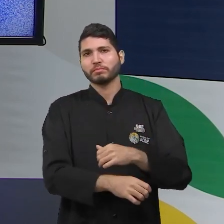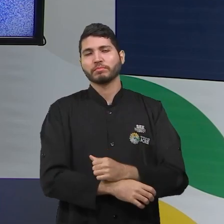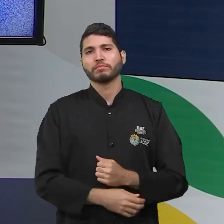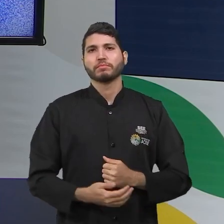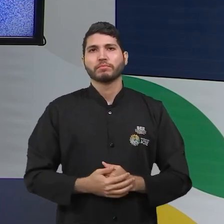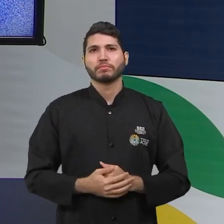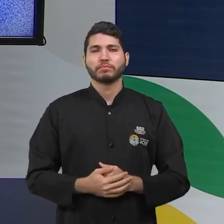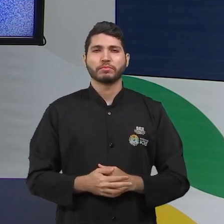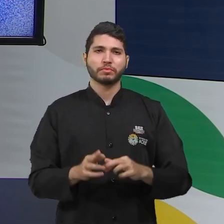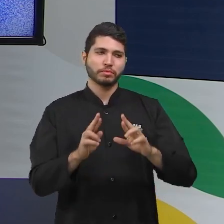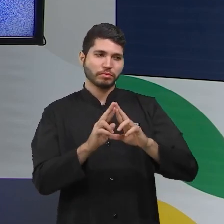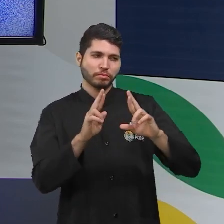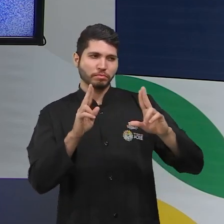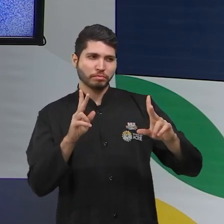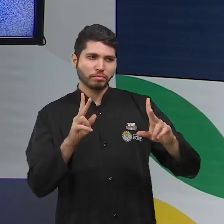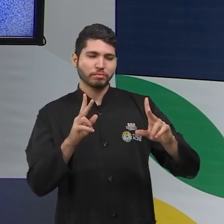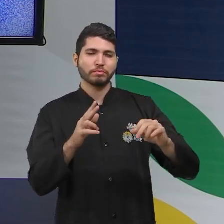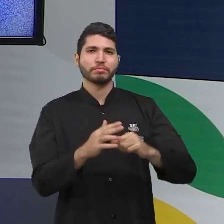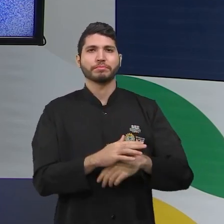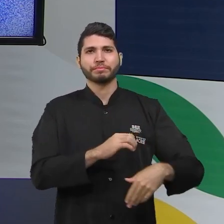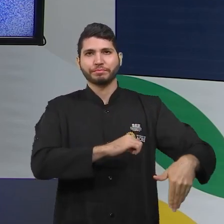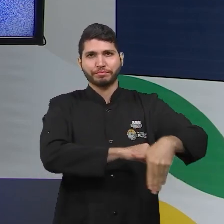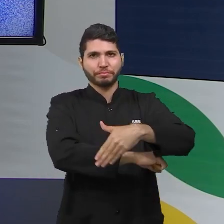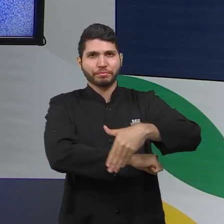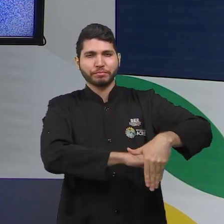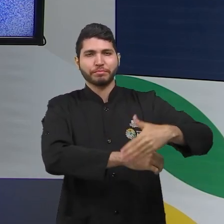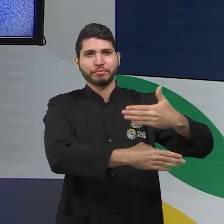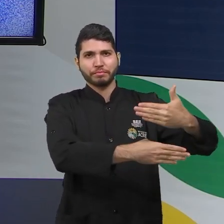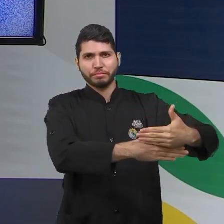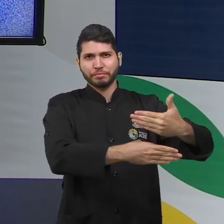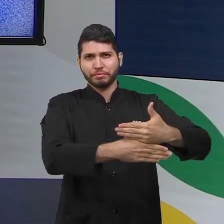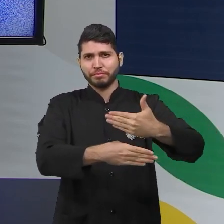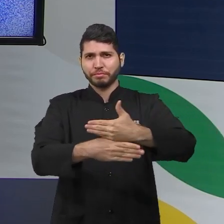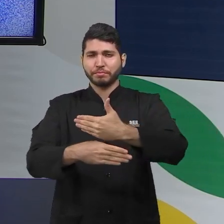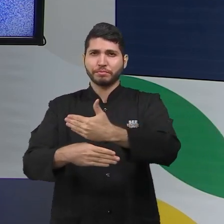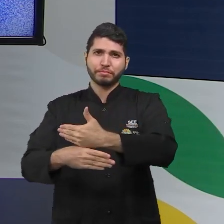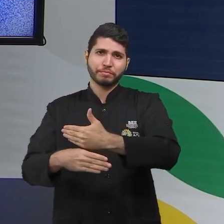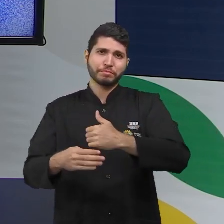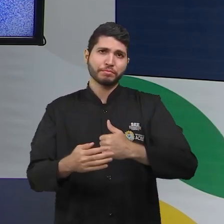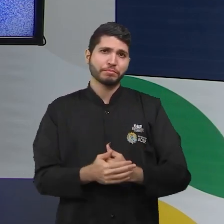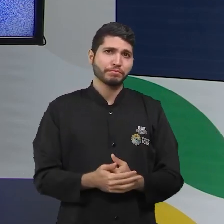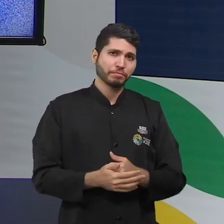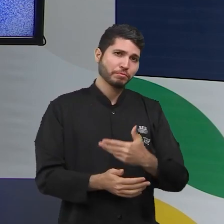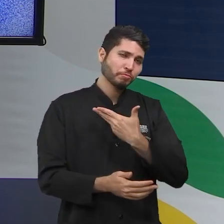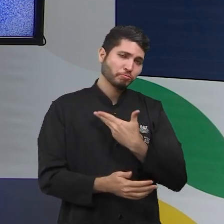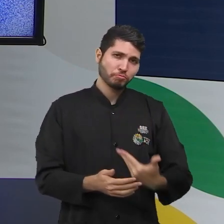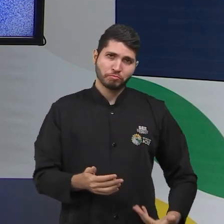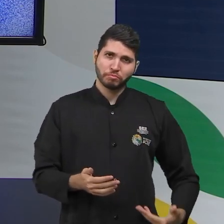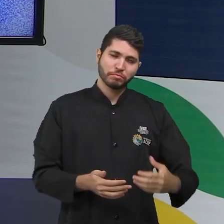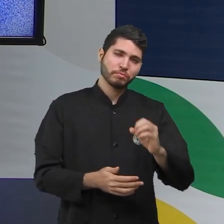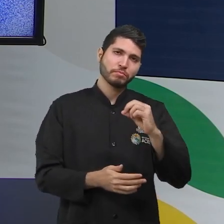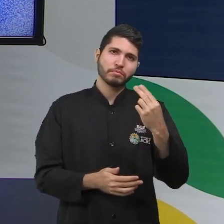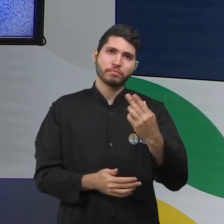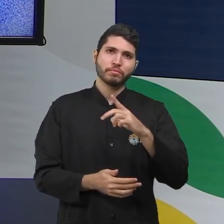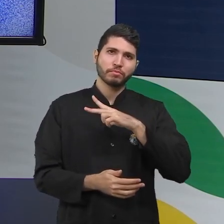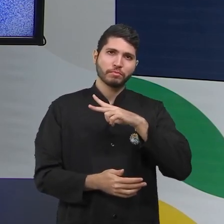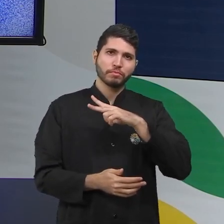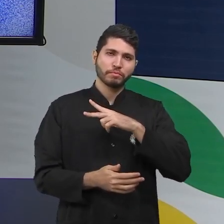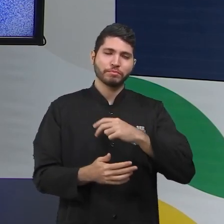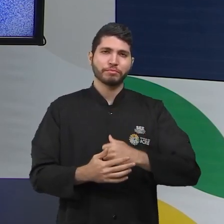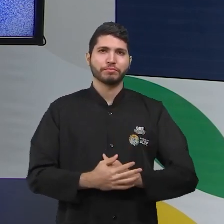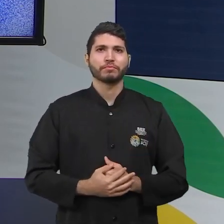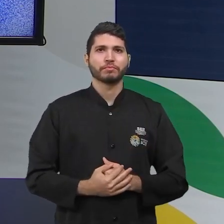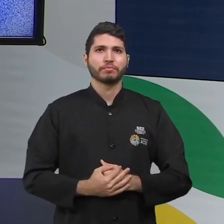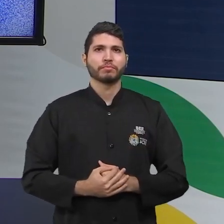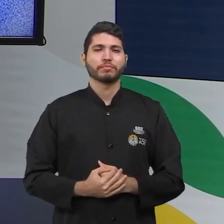diferenças nas ruas, nos muros, sejam muros públicos ou muros particulares. A gente vê muitas dessas